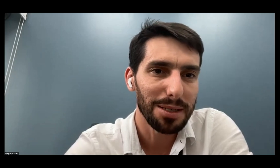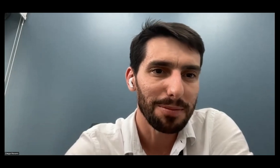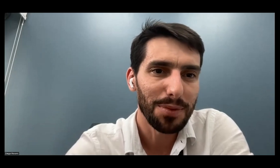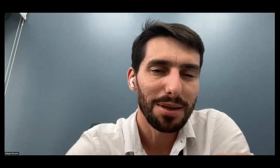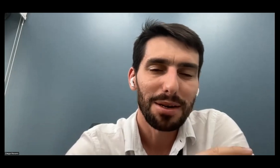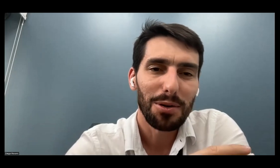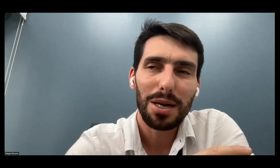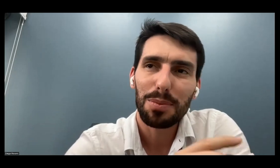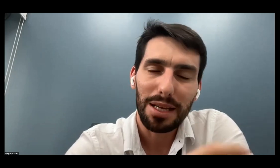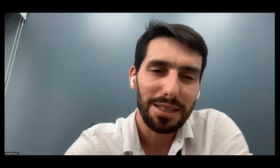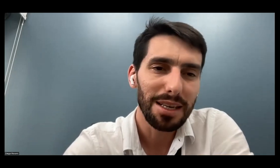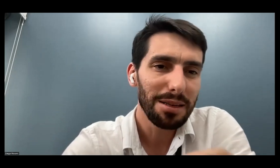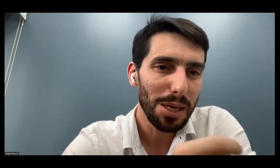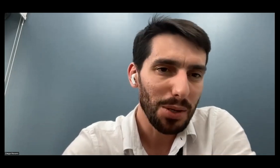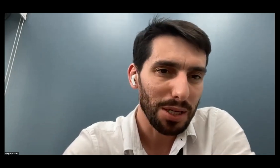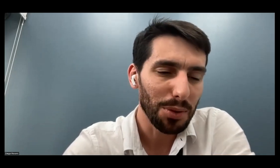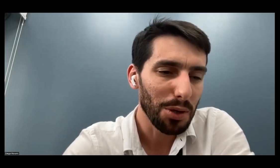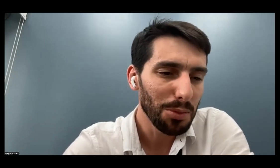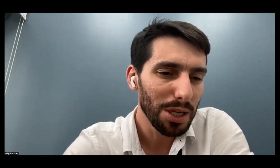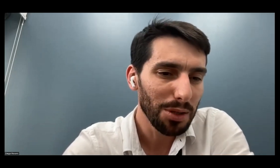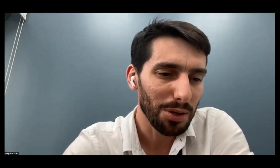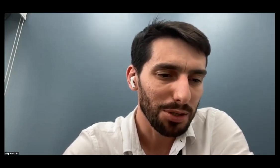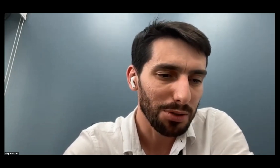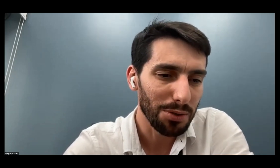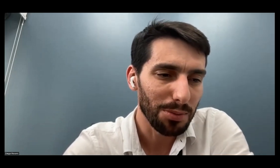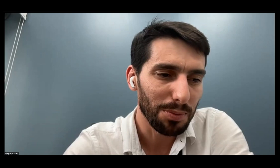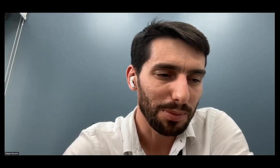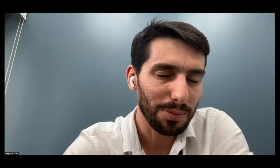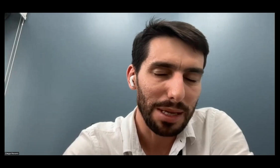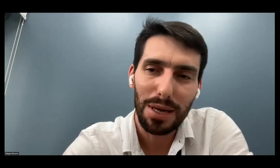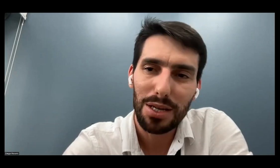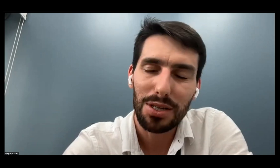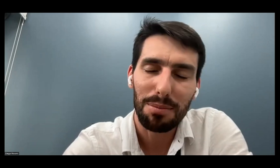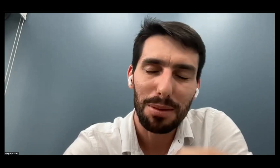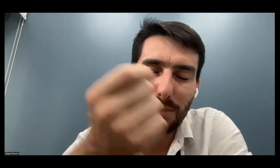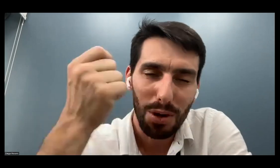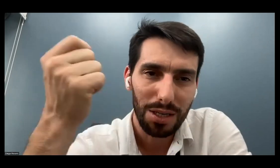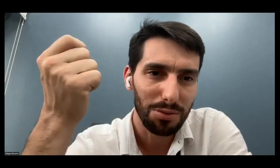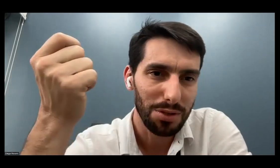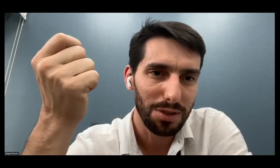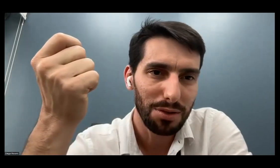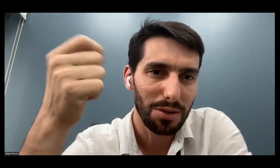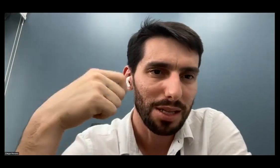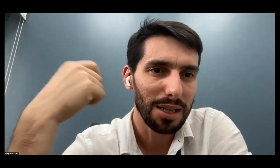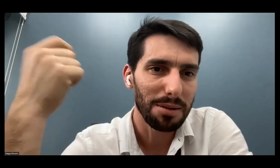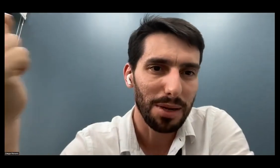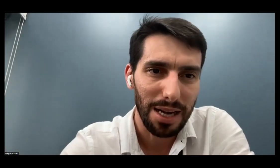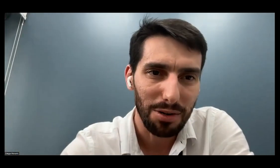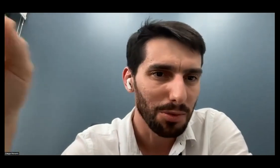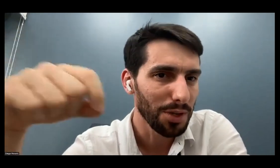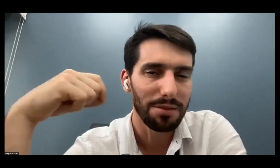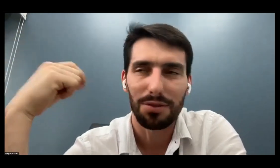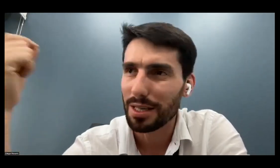tem que ter uma experiência ainda maior, né? Porque como o diagnóstico depende da memória do indivíduo, então ele